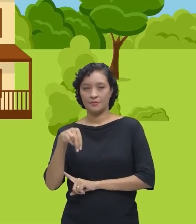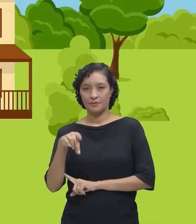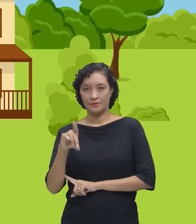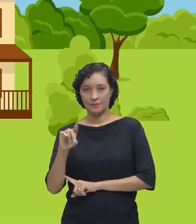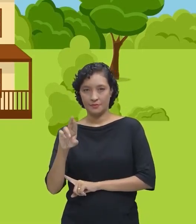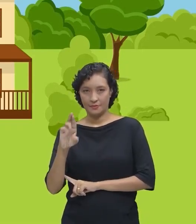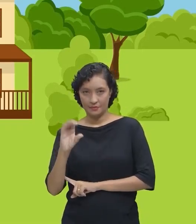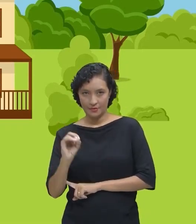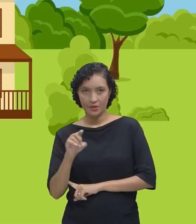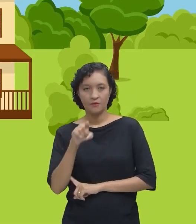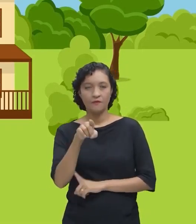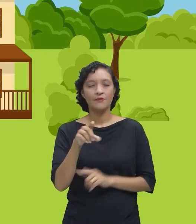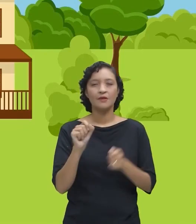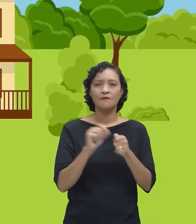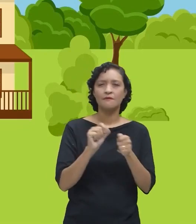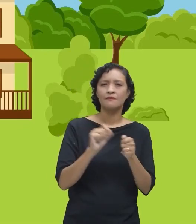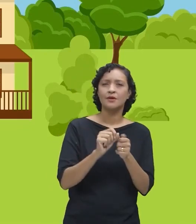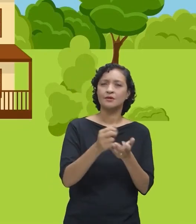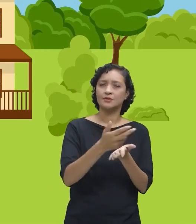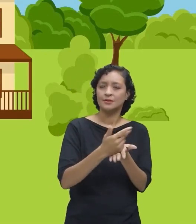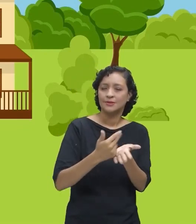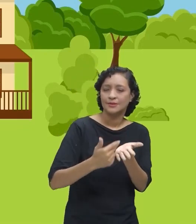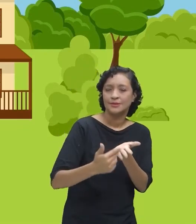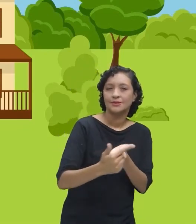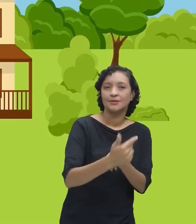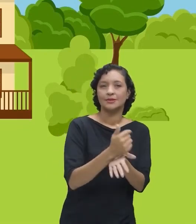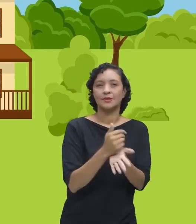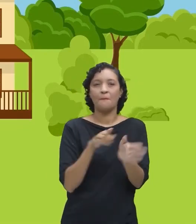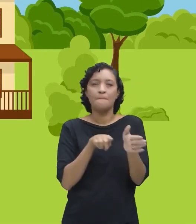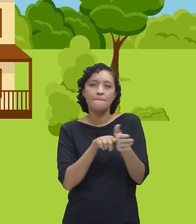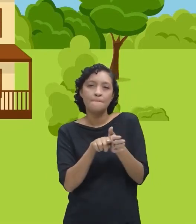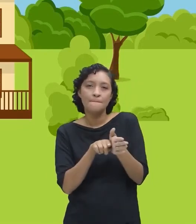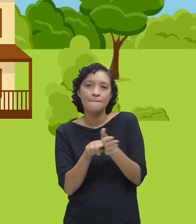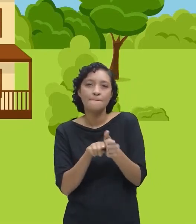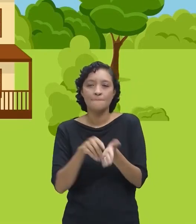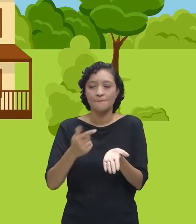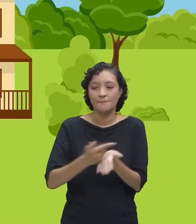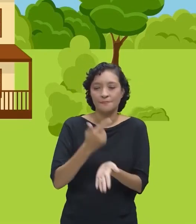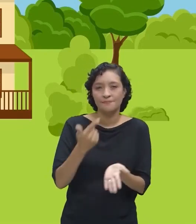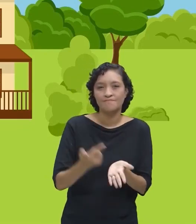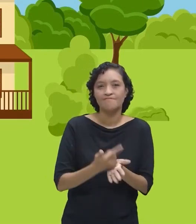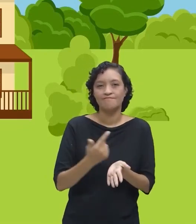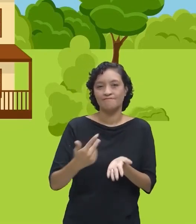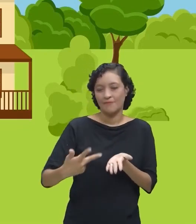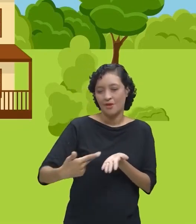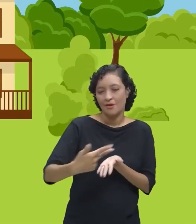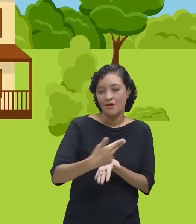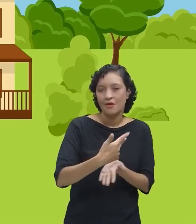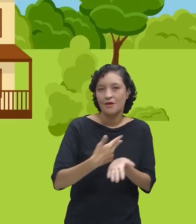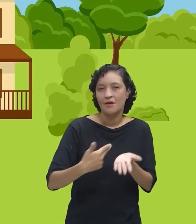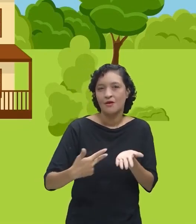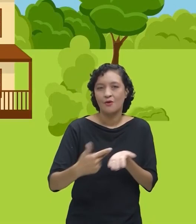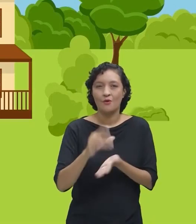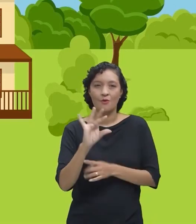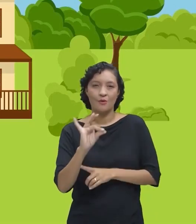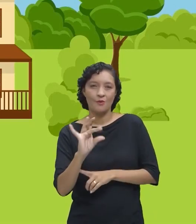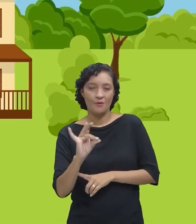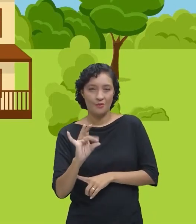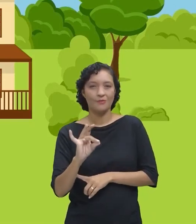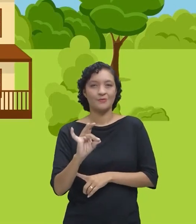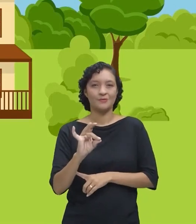Façam aí desenho, pesquisem livros, façam recorte,